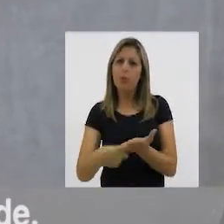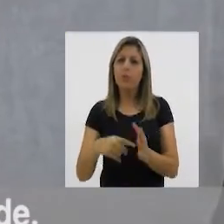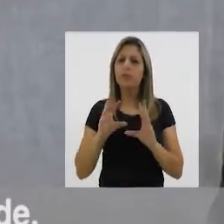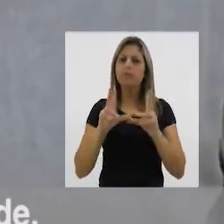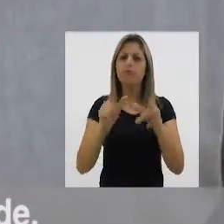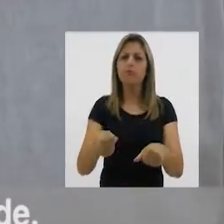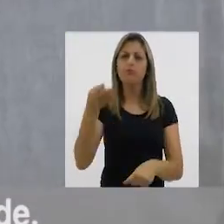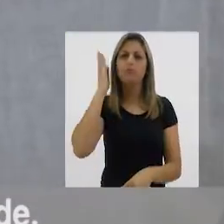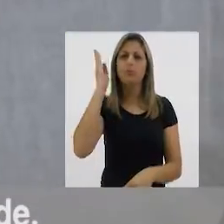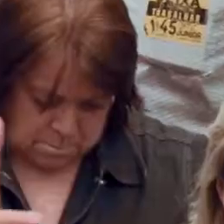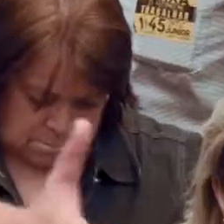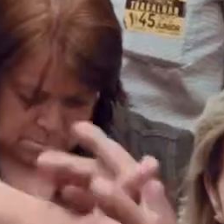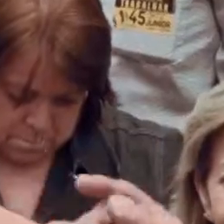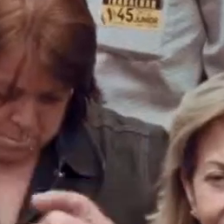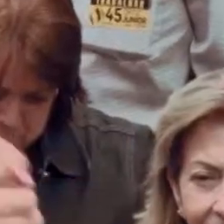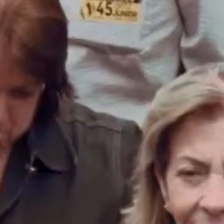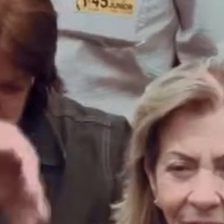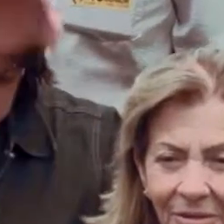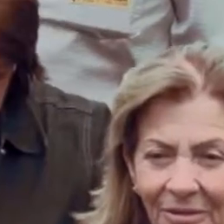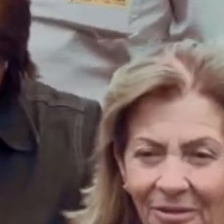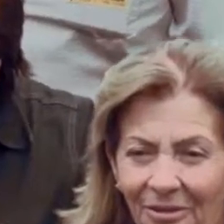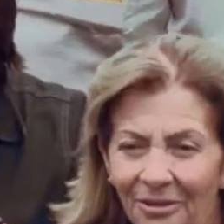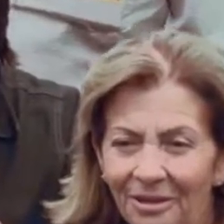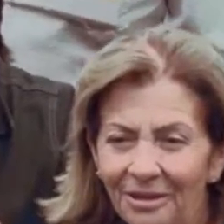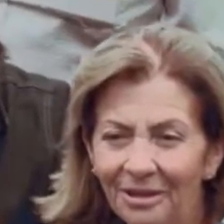compromisso é com toda a cidade.